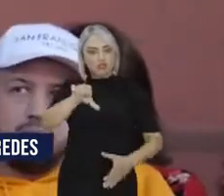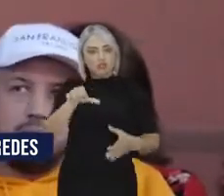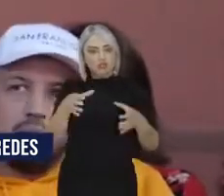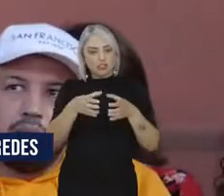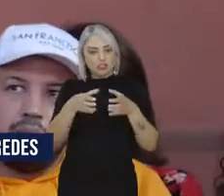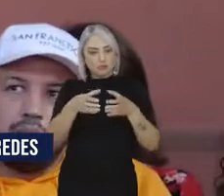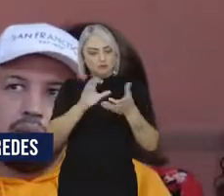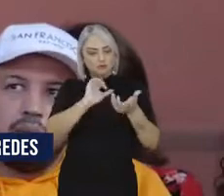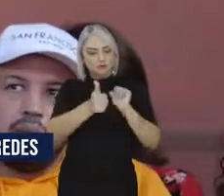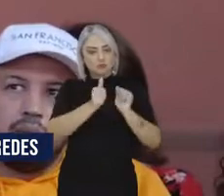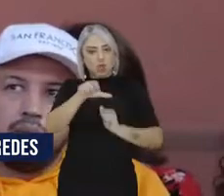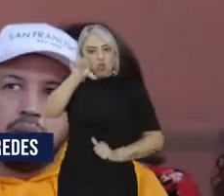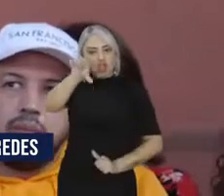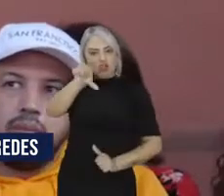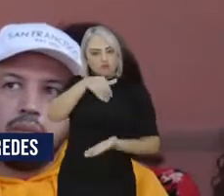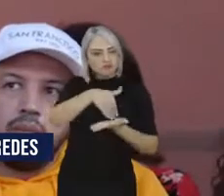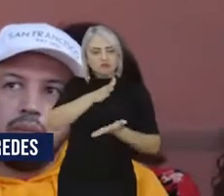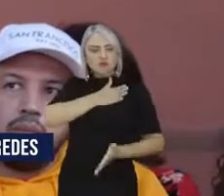9 clubes.